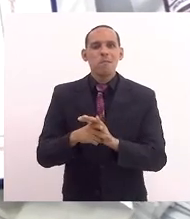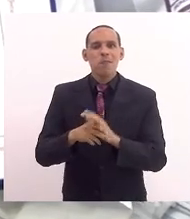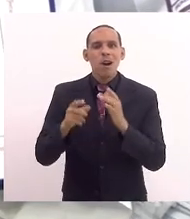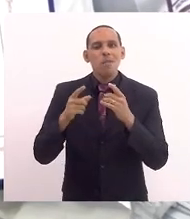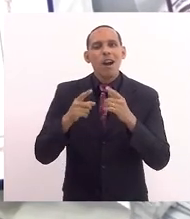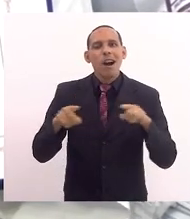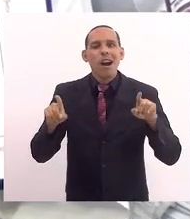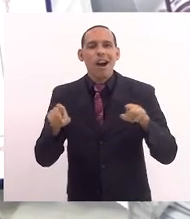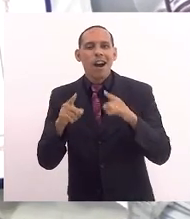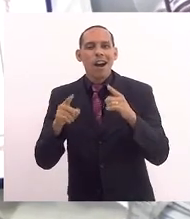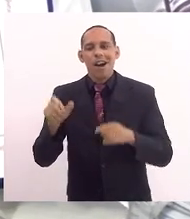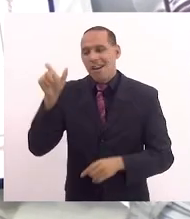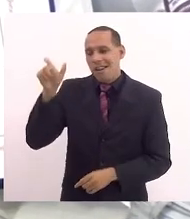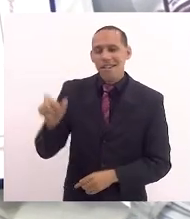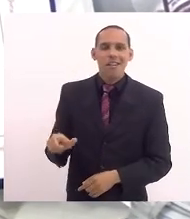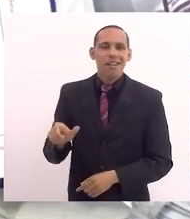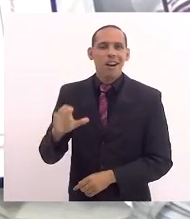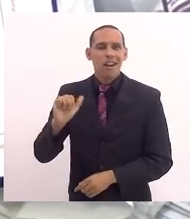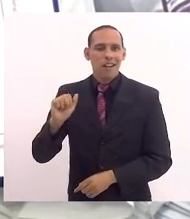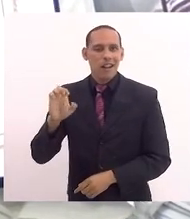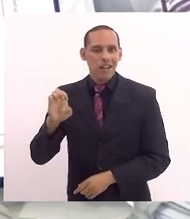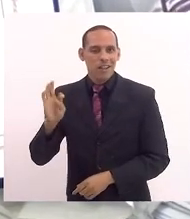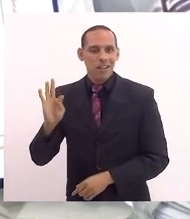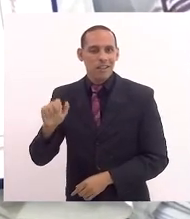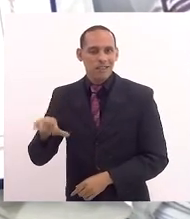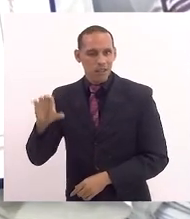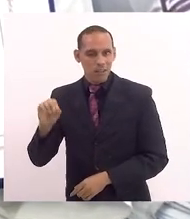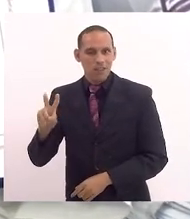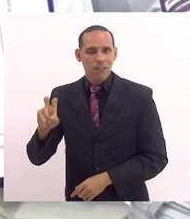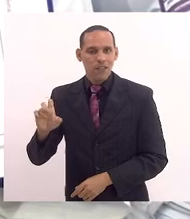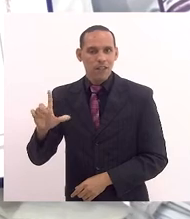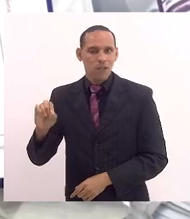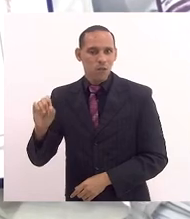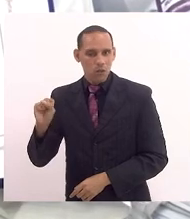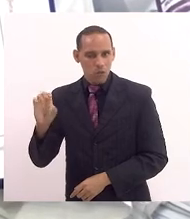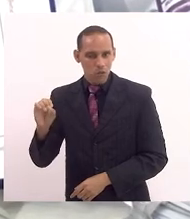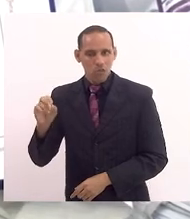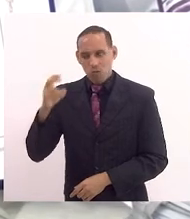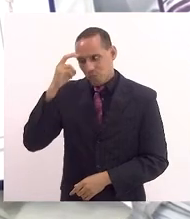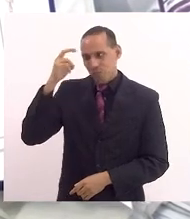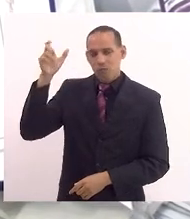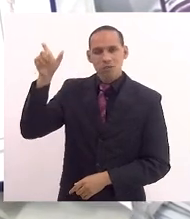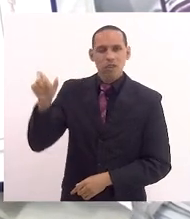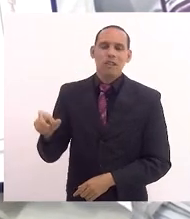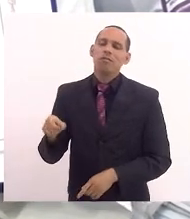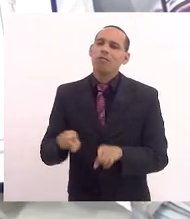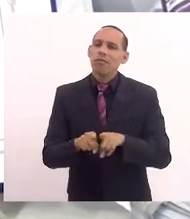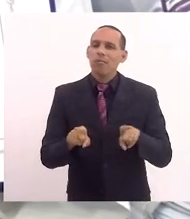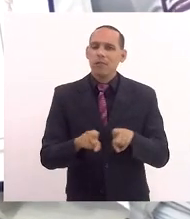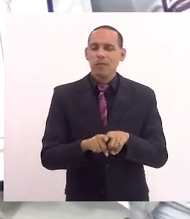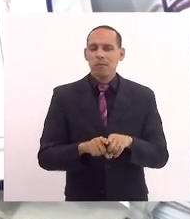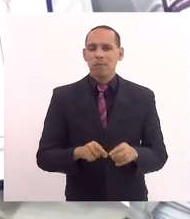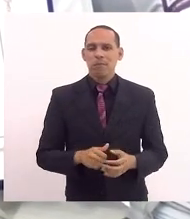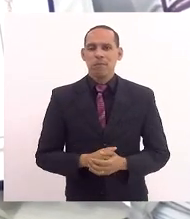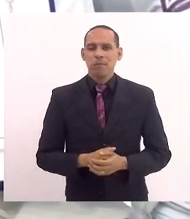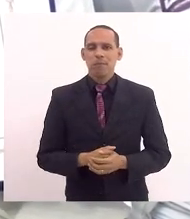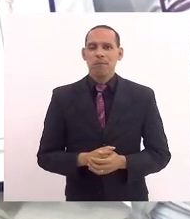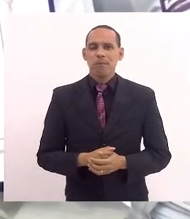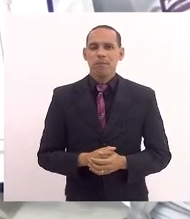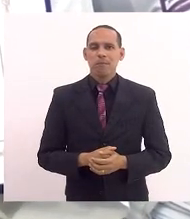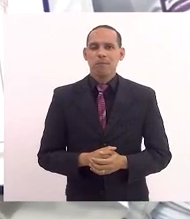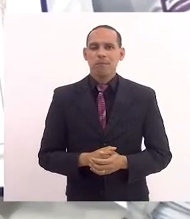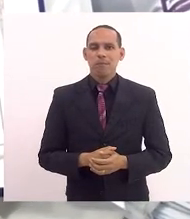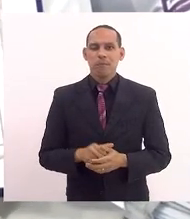e gênio Caetano Veloso. Também não posso deixar de dizer que um levantamento